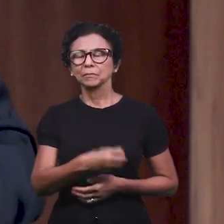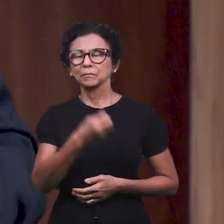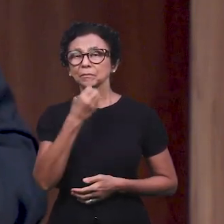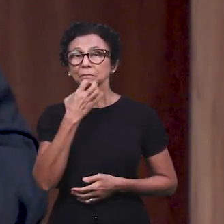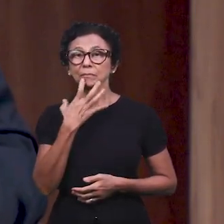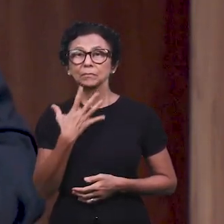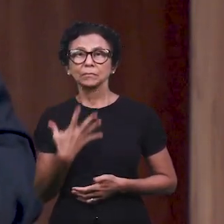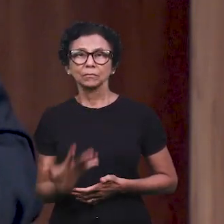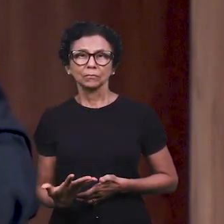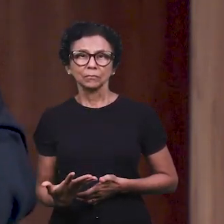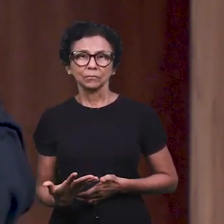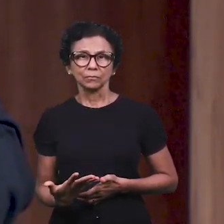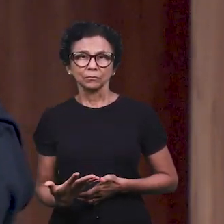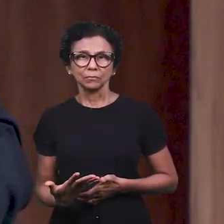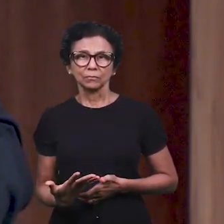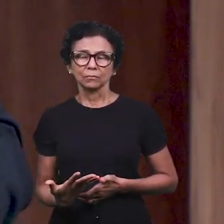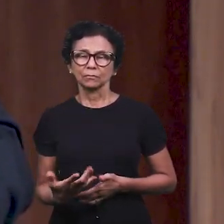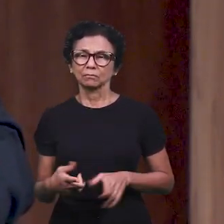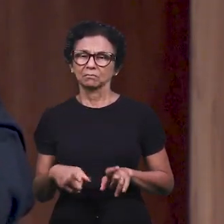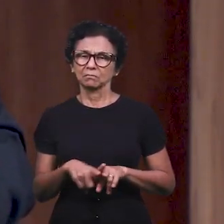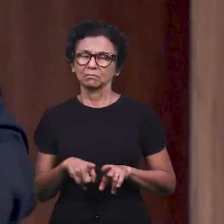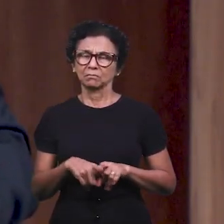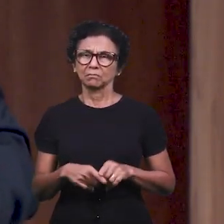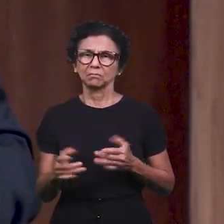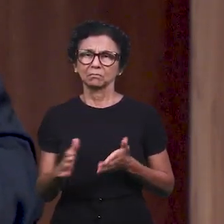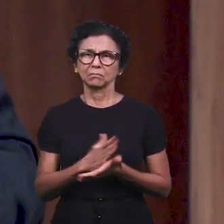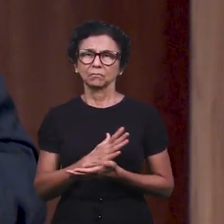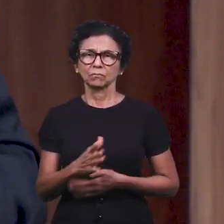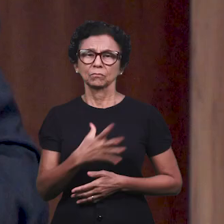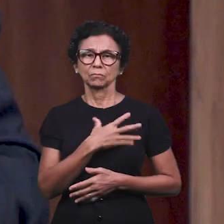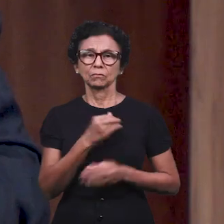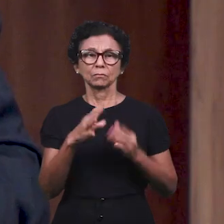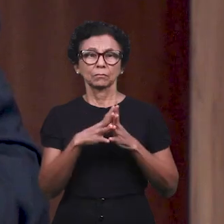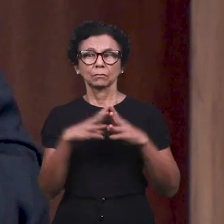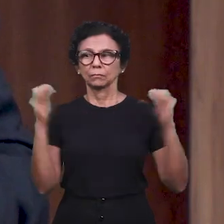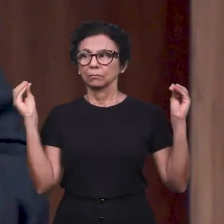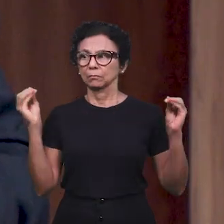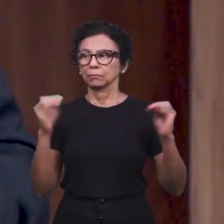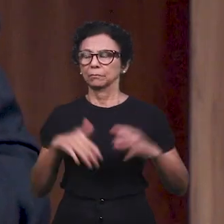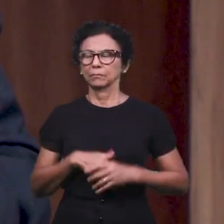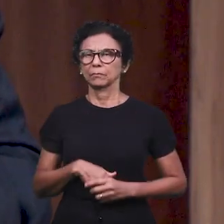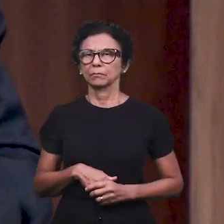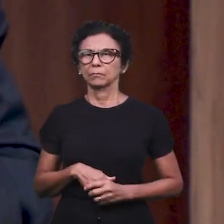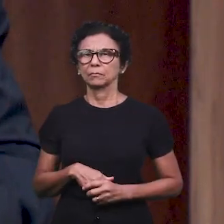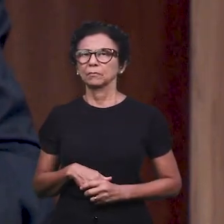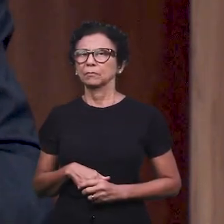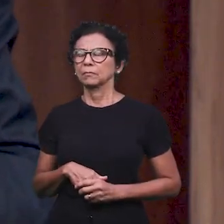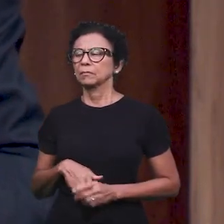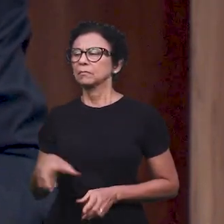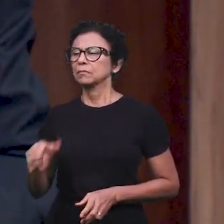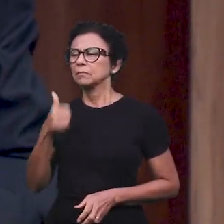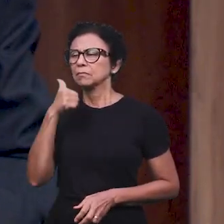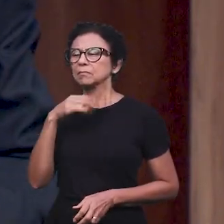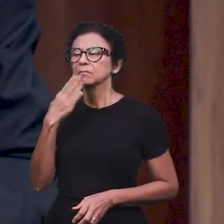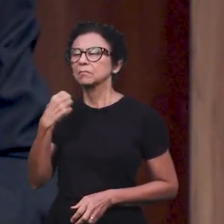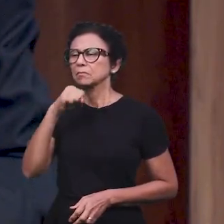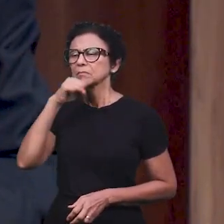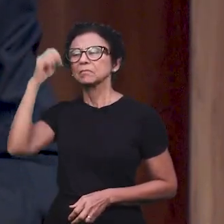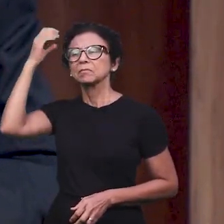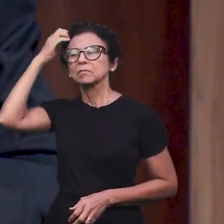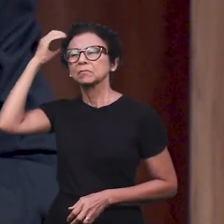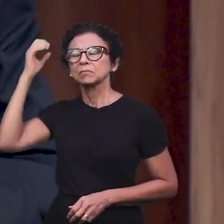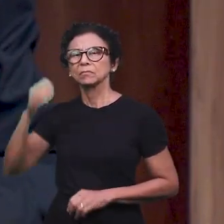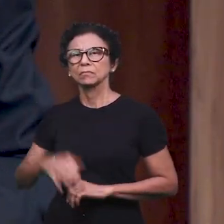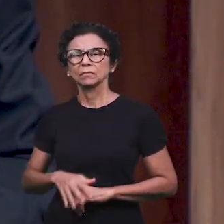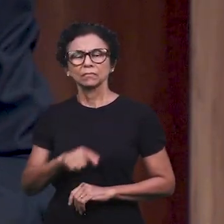Tem pais na velhice que os filhos somem para lá e não esquece. Aí você fala assim, não, será que esse pai criou mal? Não, às vezes ele criou bem. A árvore